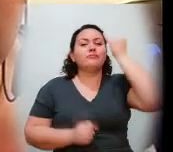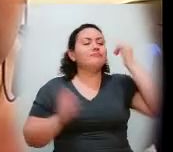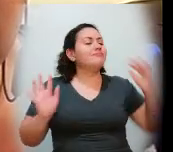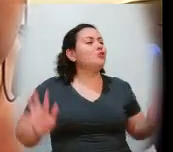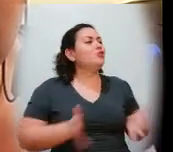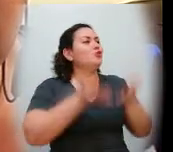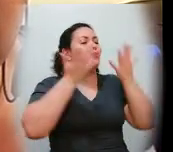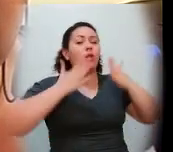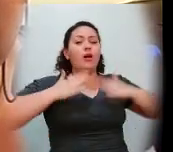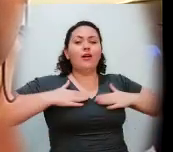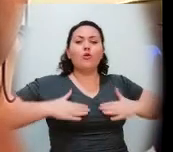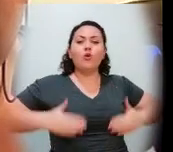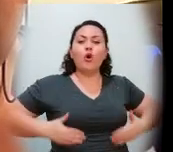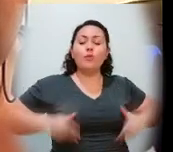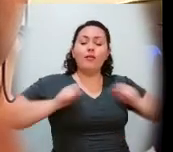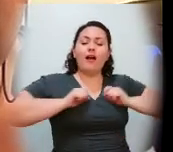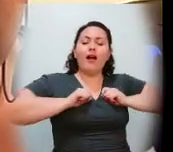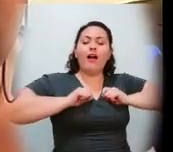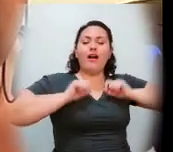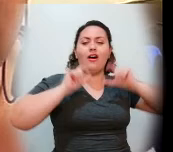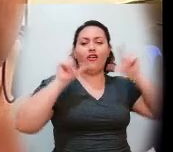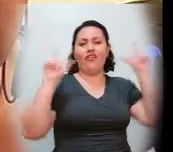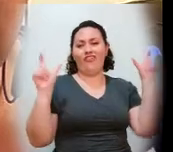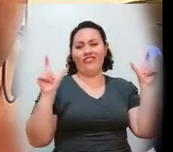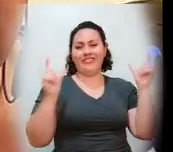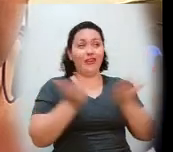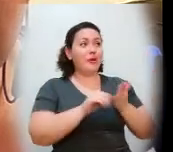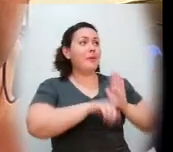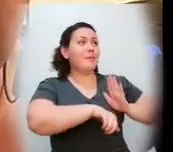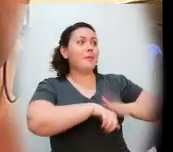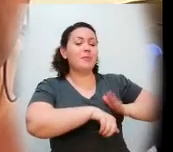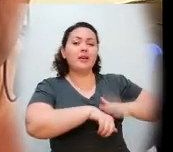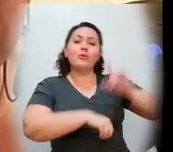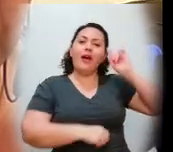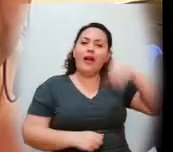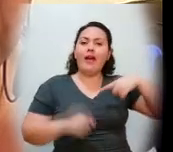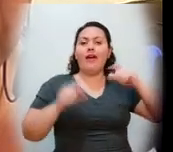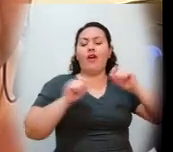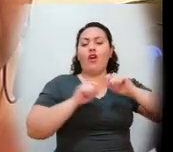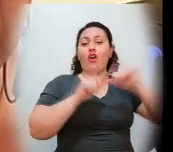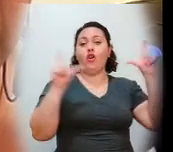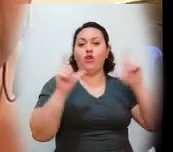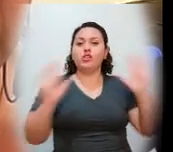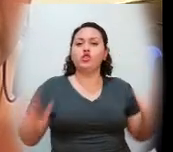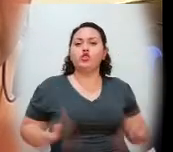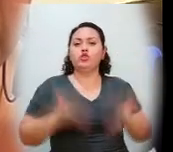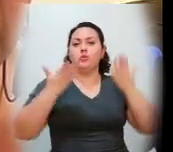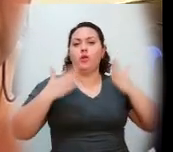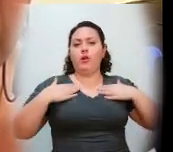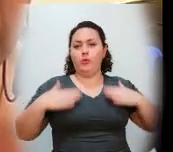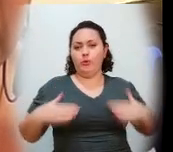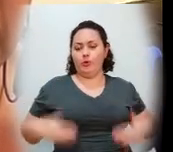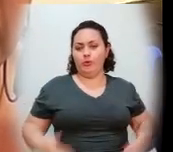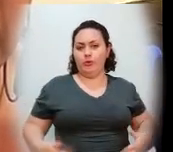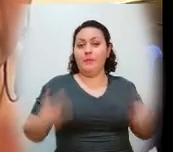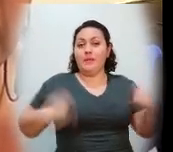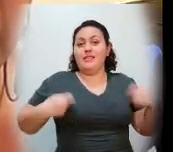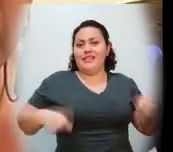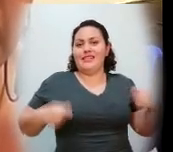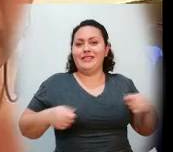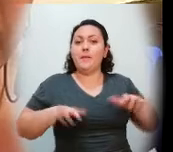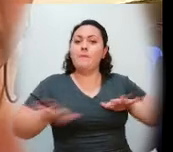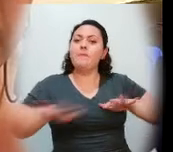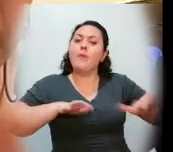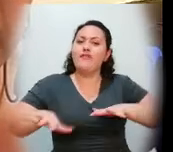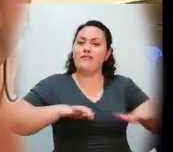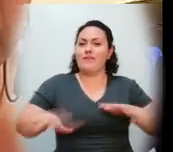estímulo para o próprio corpo de que, bom, a gente está no período agora que é para ativar o corpo, que já é para colocar o corpo num